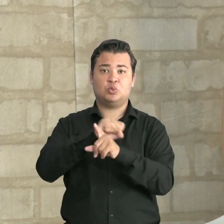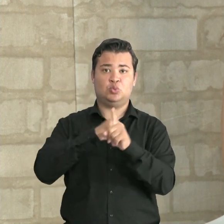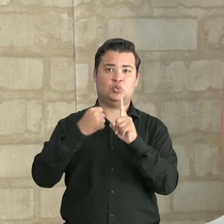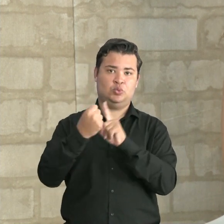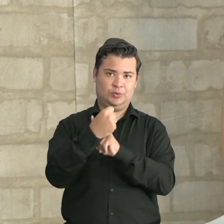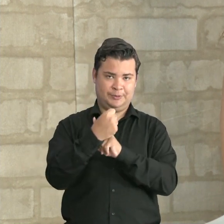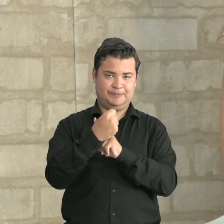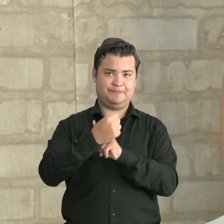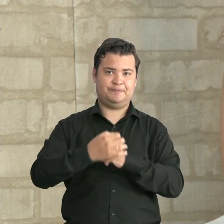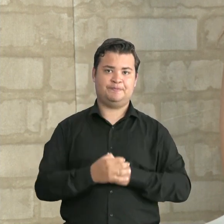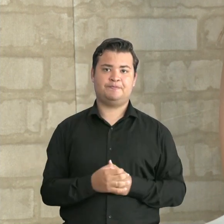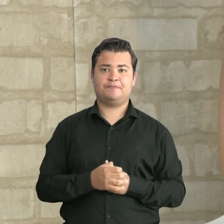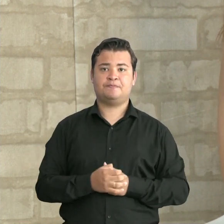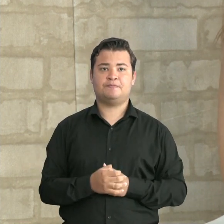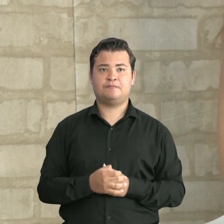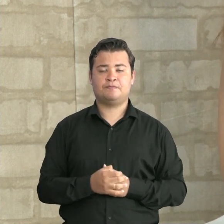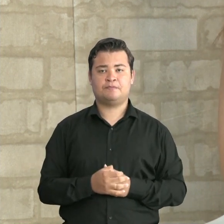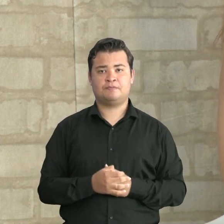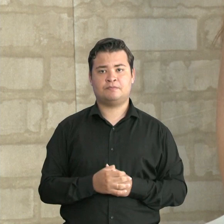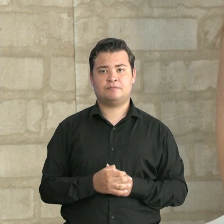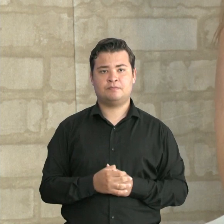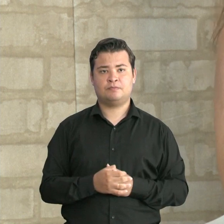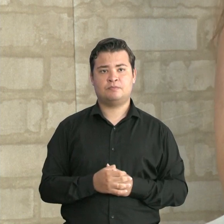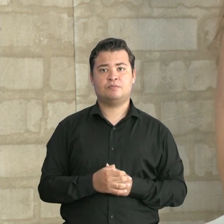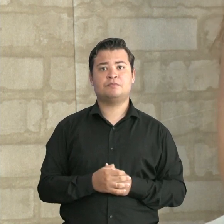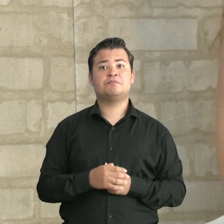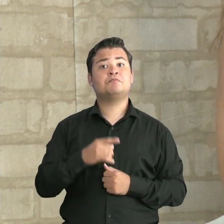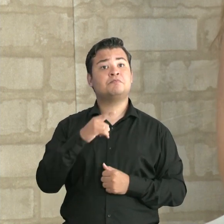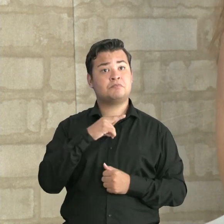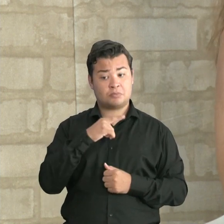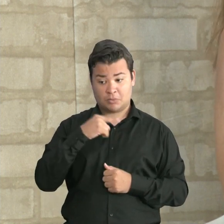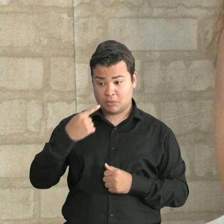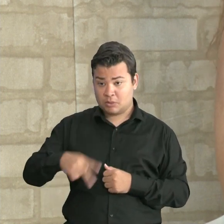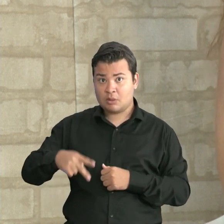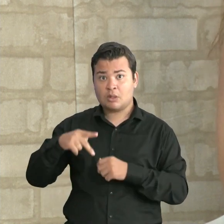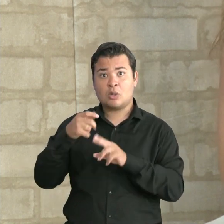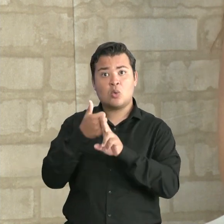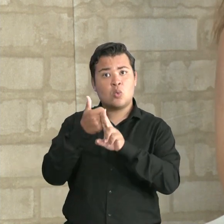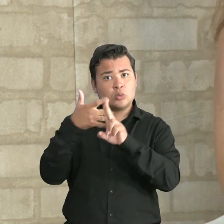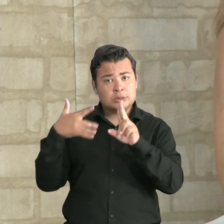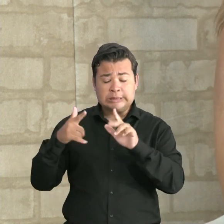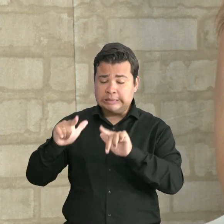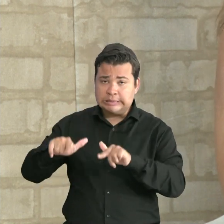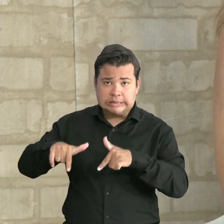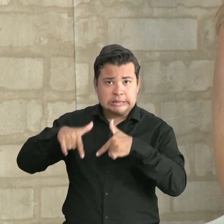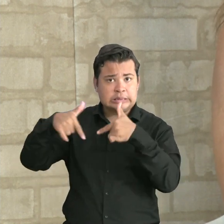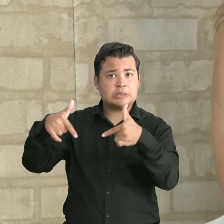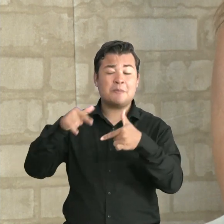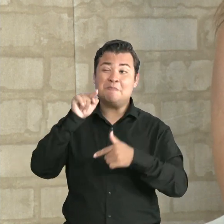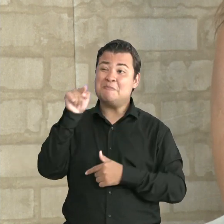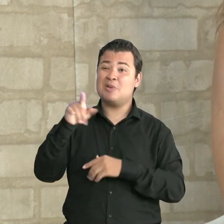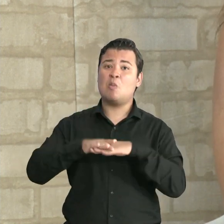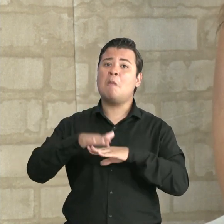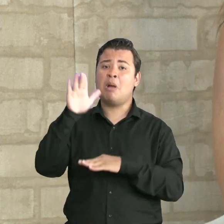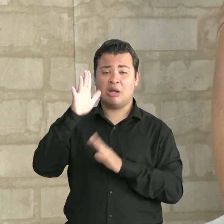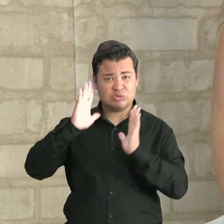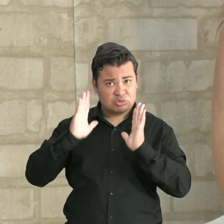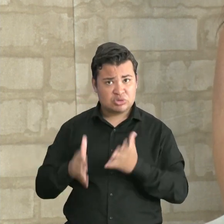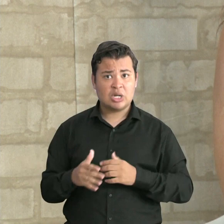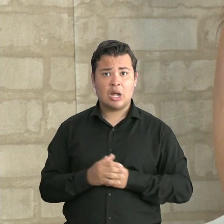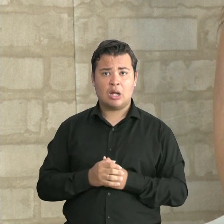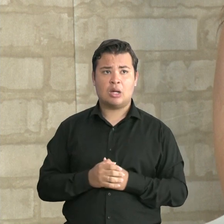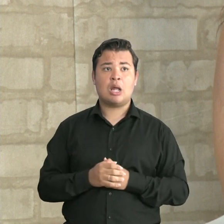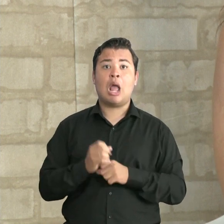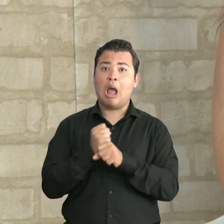sociedade. Então, nós temos várias, né, são mais de 1000 ações em andamento na universidade, e isso tem crescido a cada